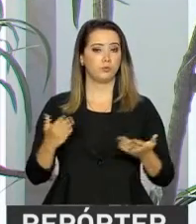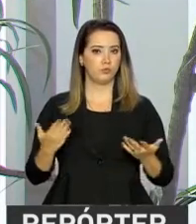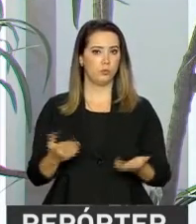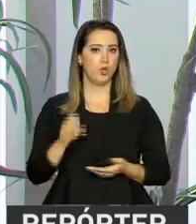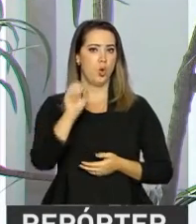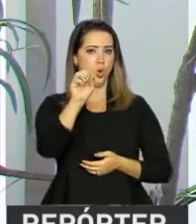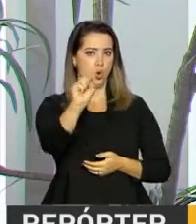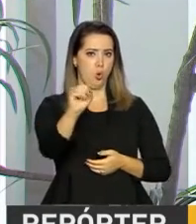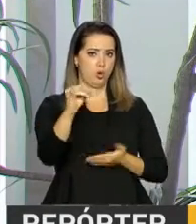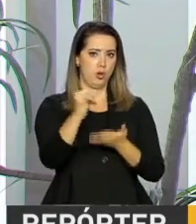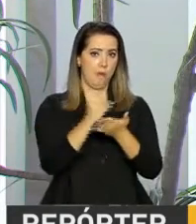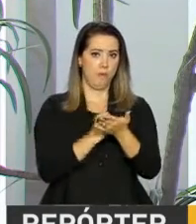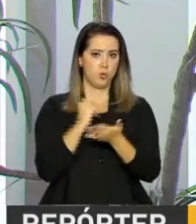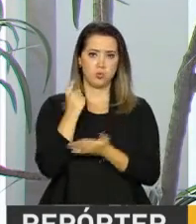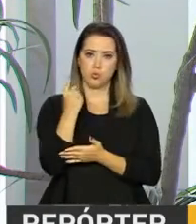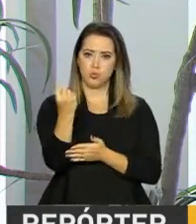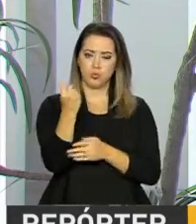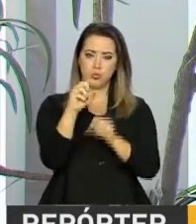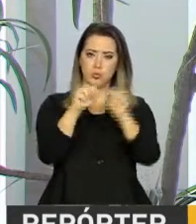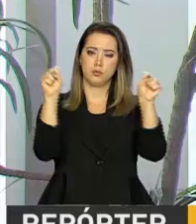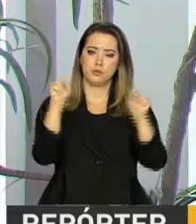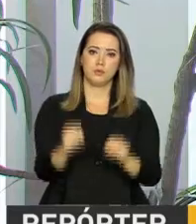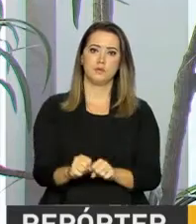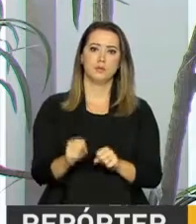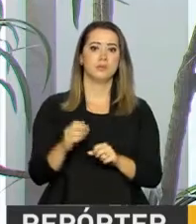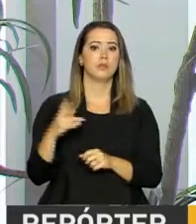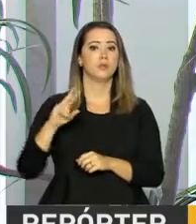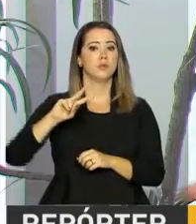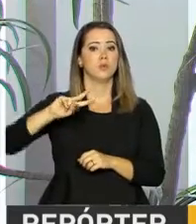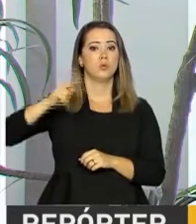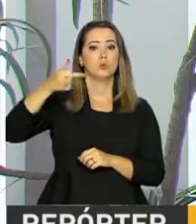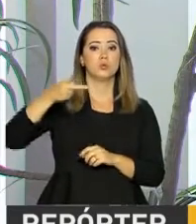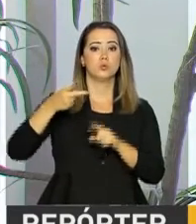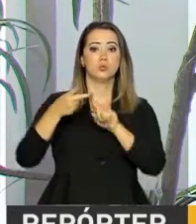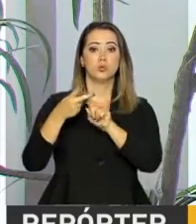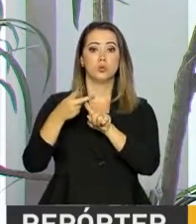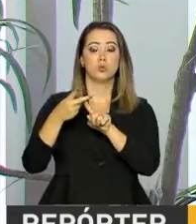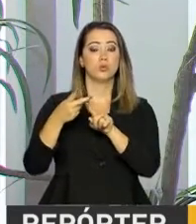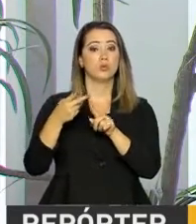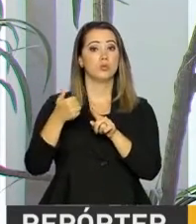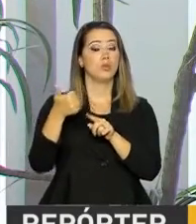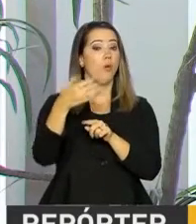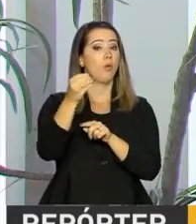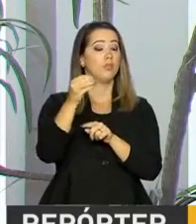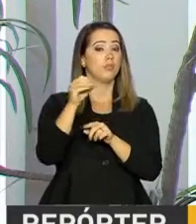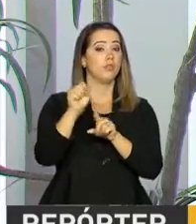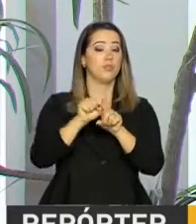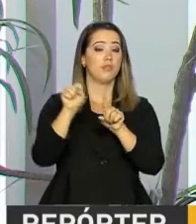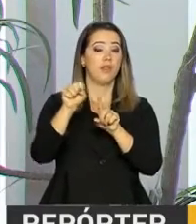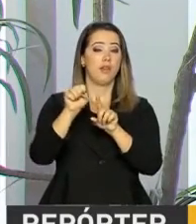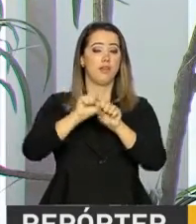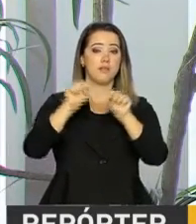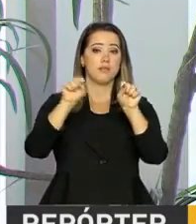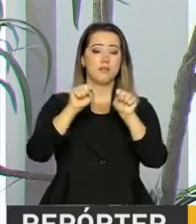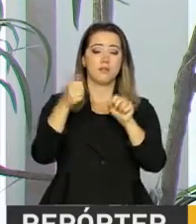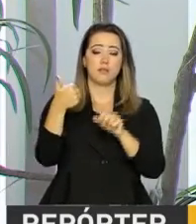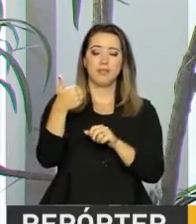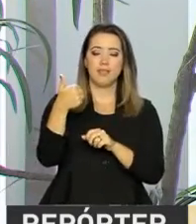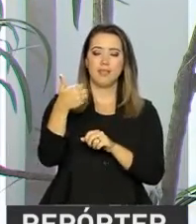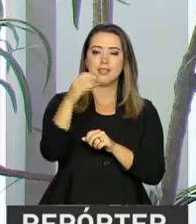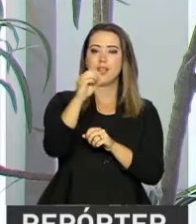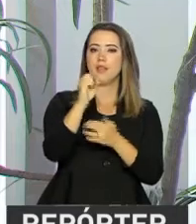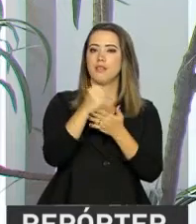tributos de uma vez só ele vai recolher mais dois que estavam por fora que são esses da previdência todos